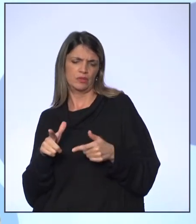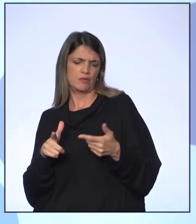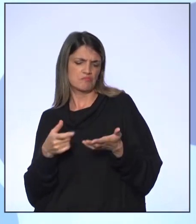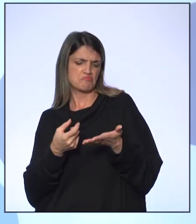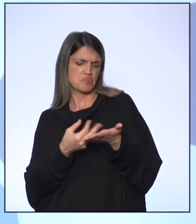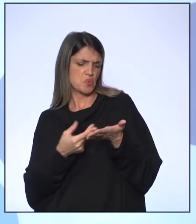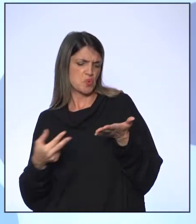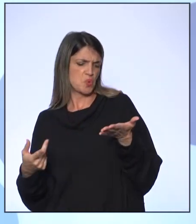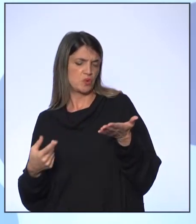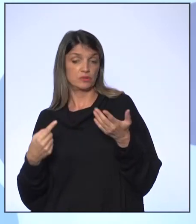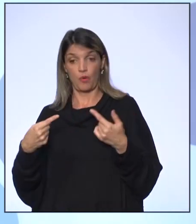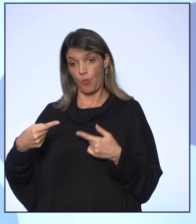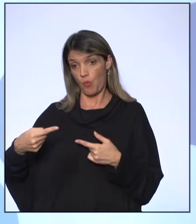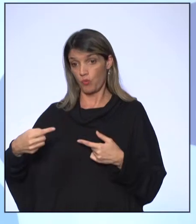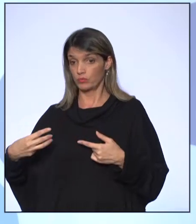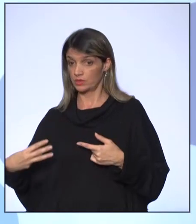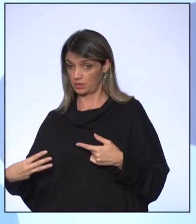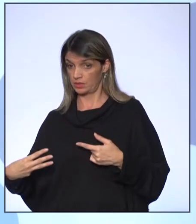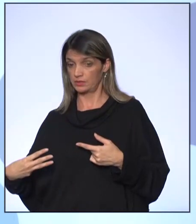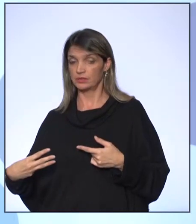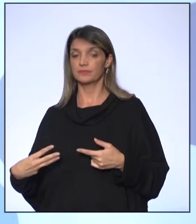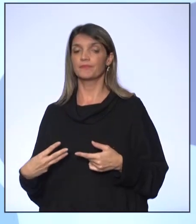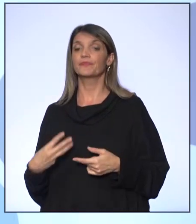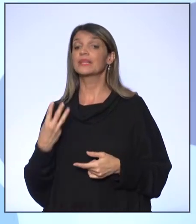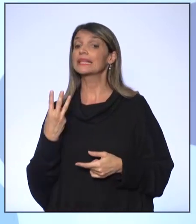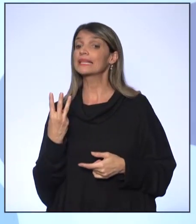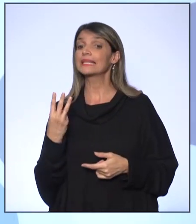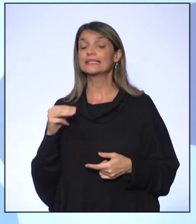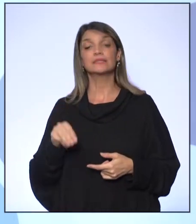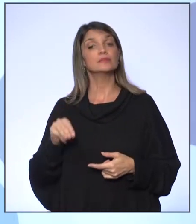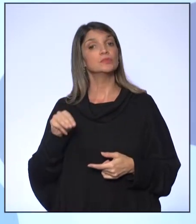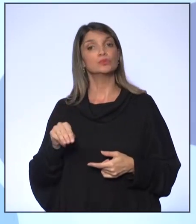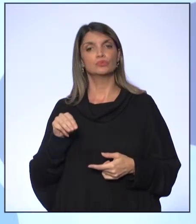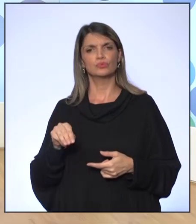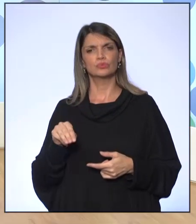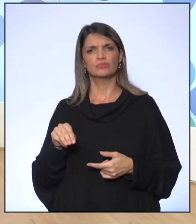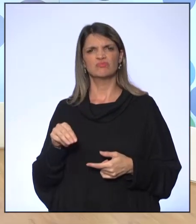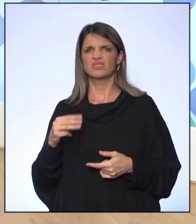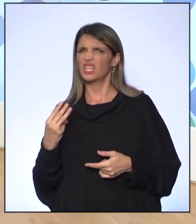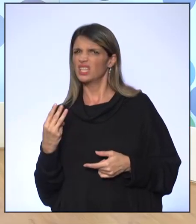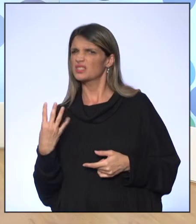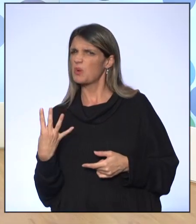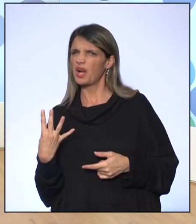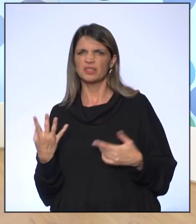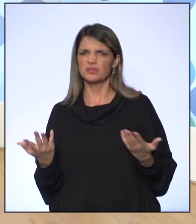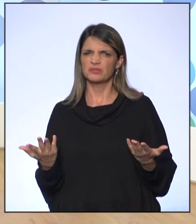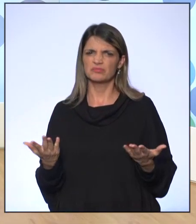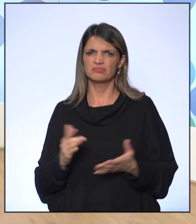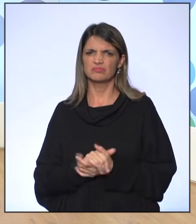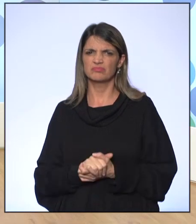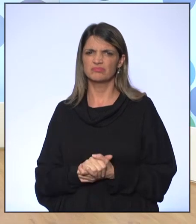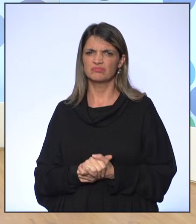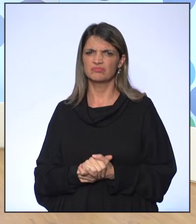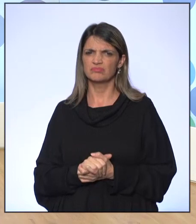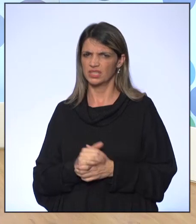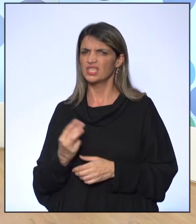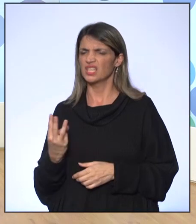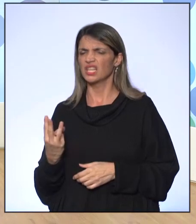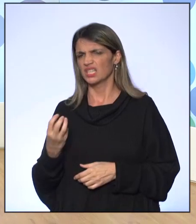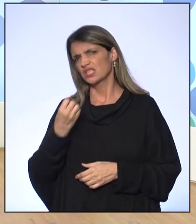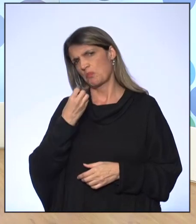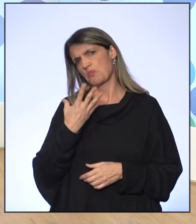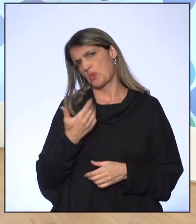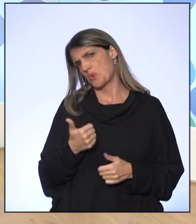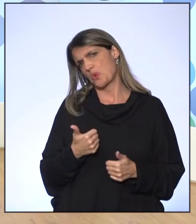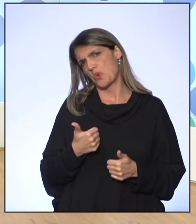aí na 1 e na 3, tá bom? Eu vou lhe dar 3 minutinhos, 3 ou 4 minutinhos, Gibas? Acho que 3 tá bom, né? 3, tá Tá bom? bom. Eles vão ter que